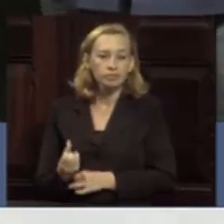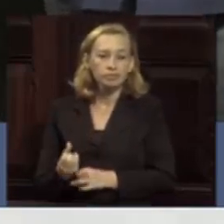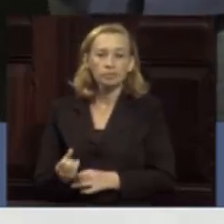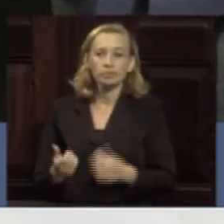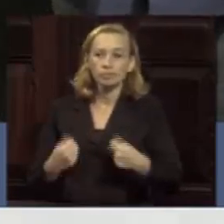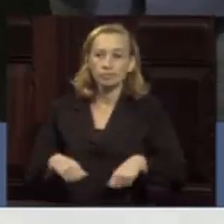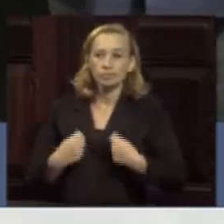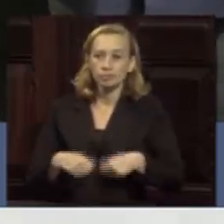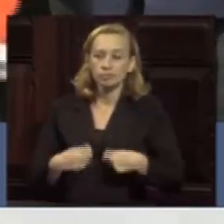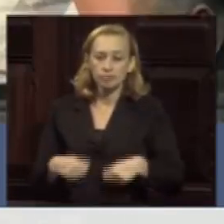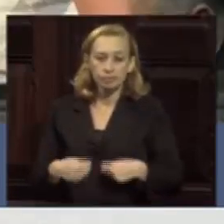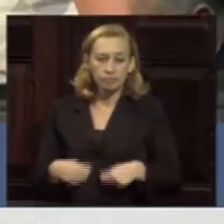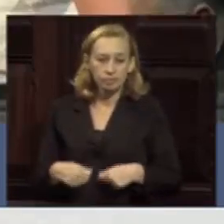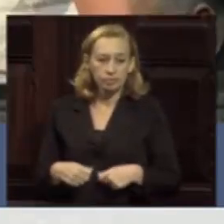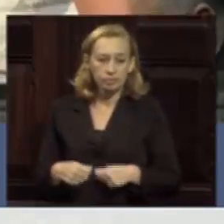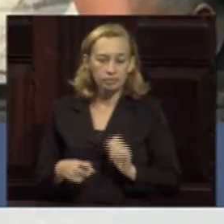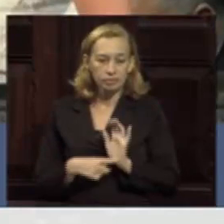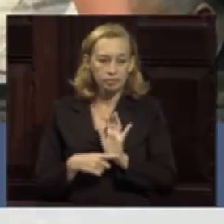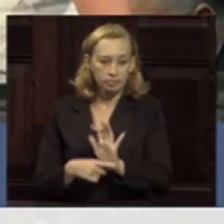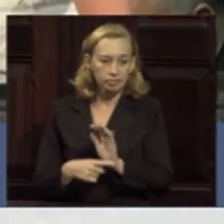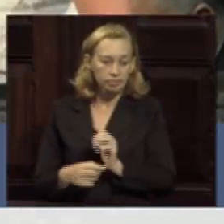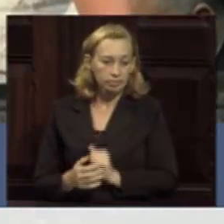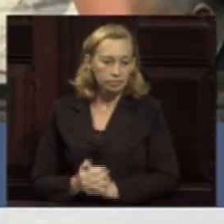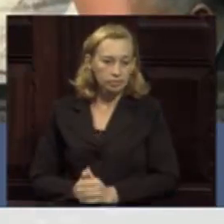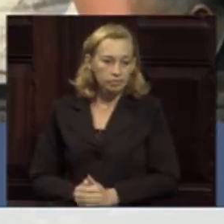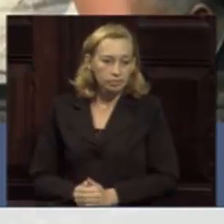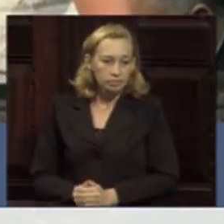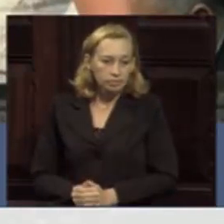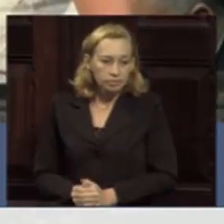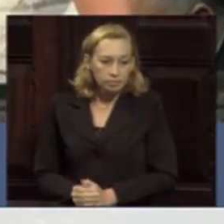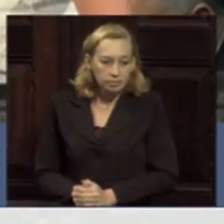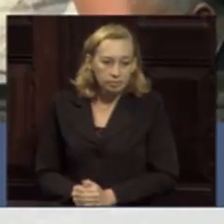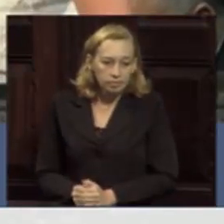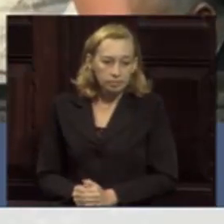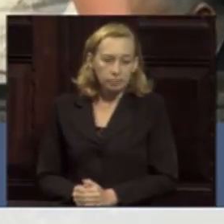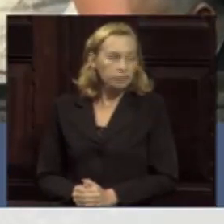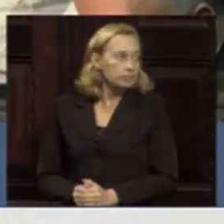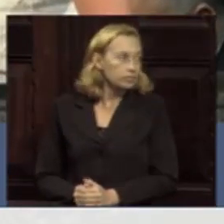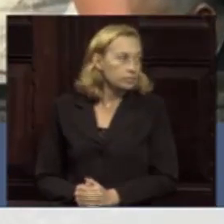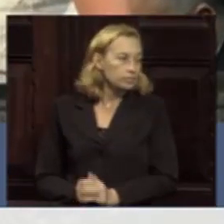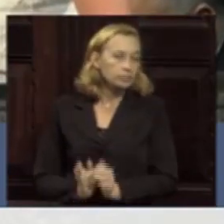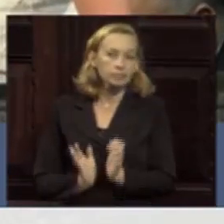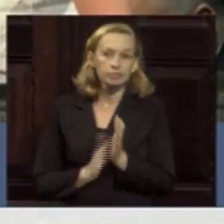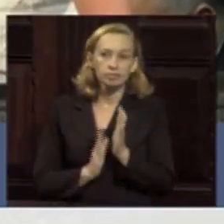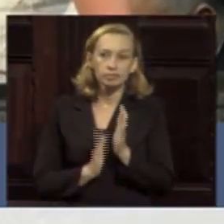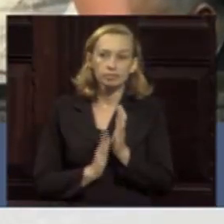muito. Para emitir parecer pela Comissão de Saúde,